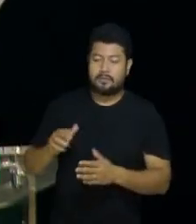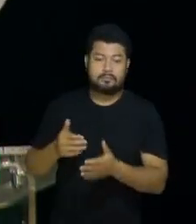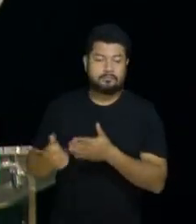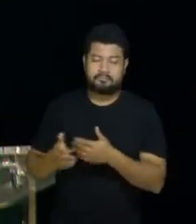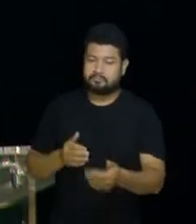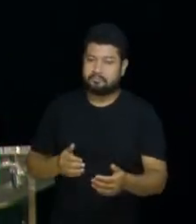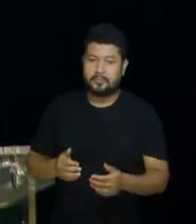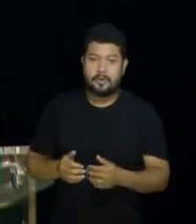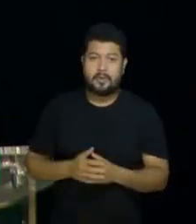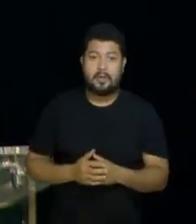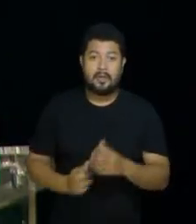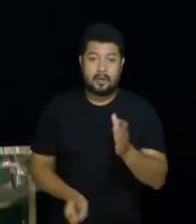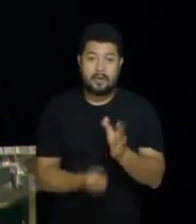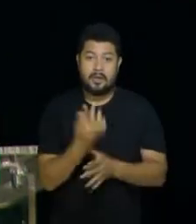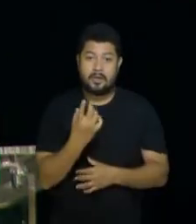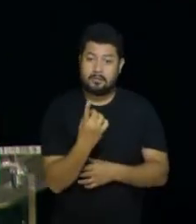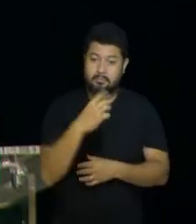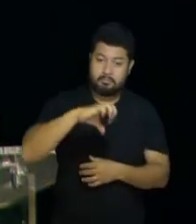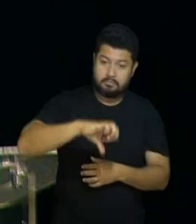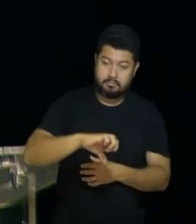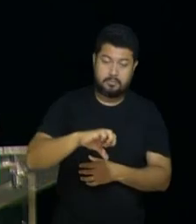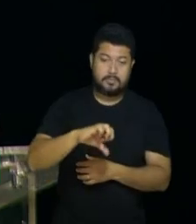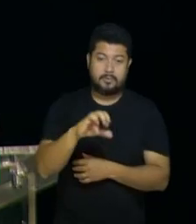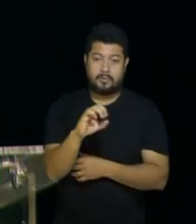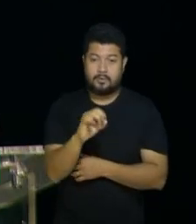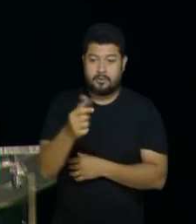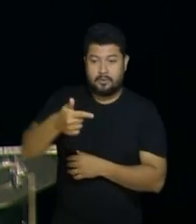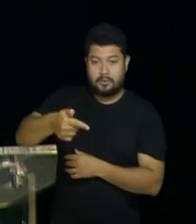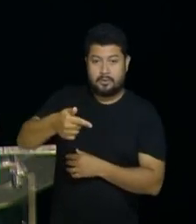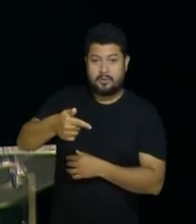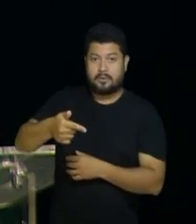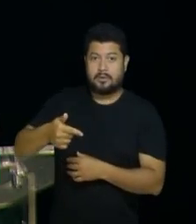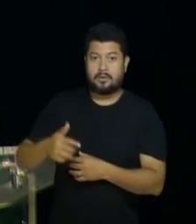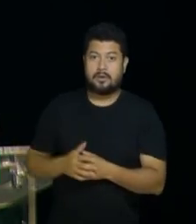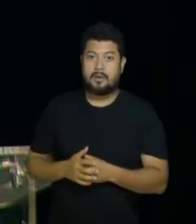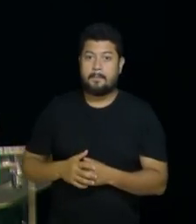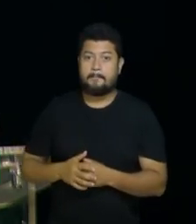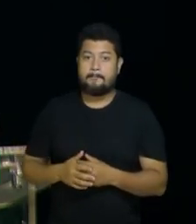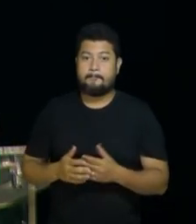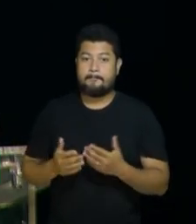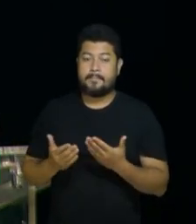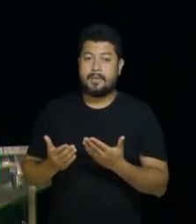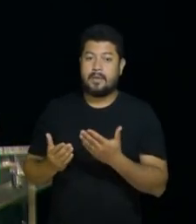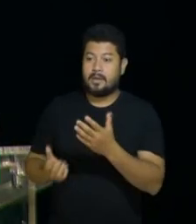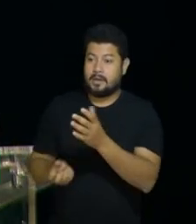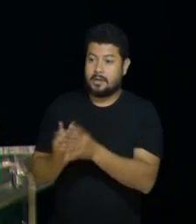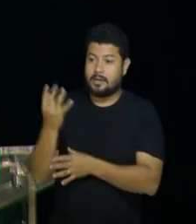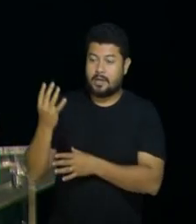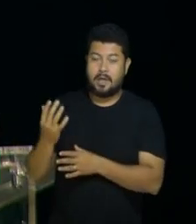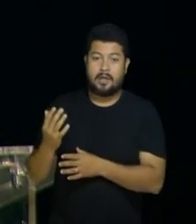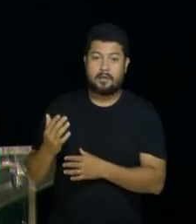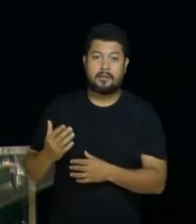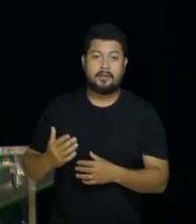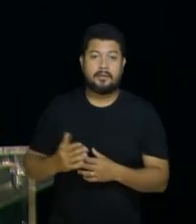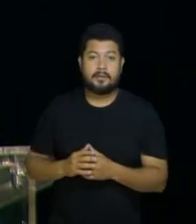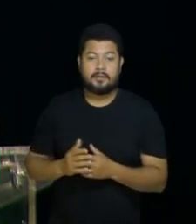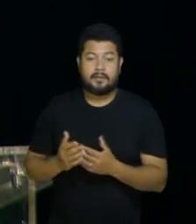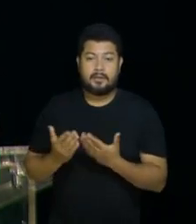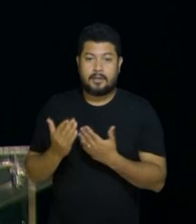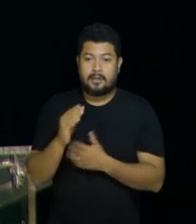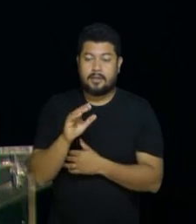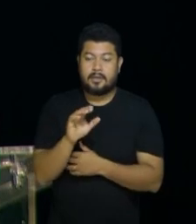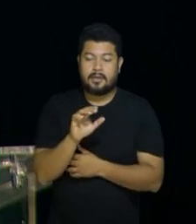1907 por Sir Robert Stephens Baden-Powell, na Inglaterra, chegou ao Brasil em